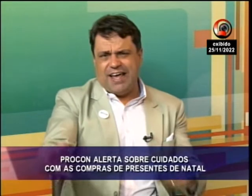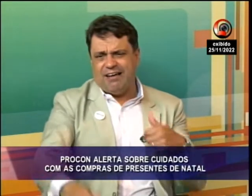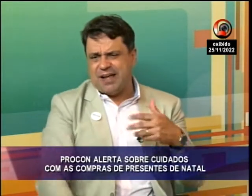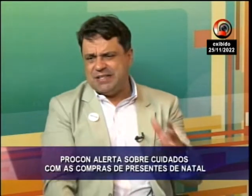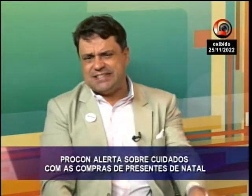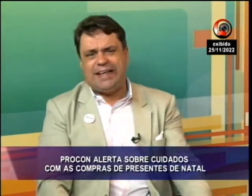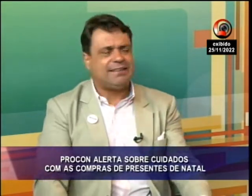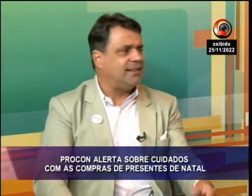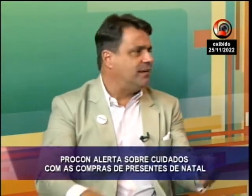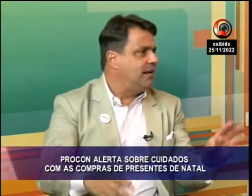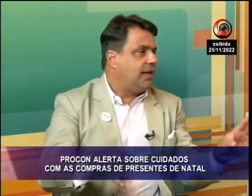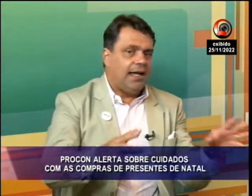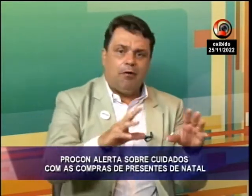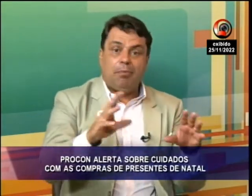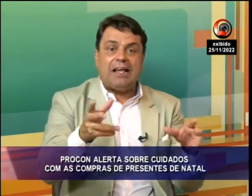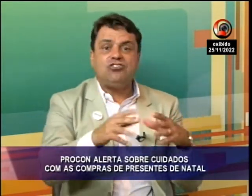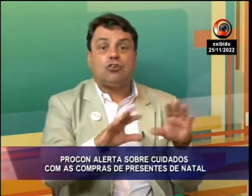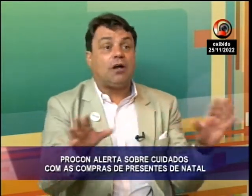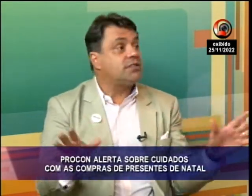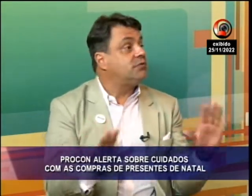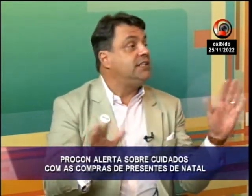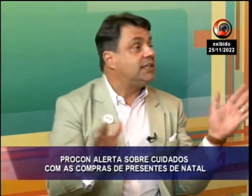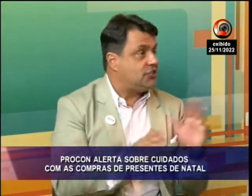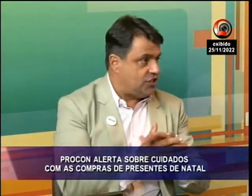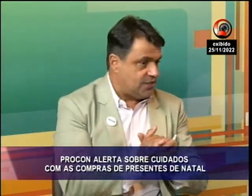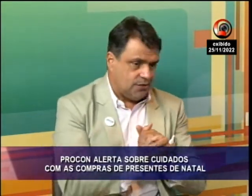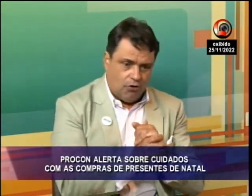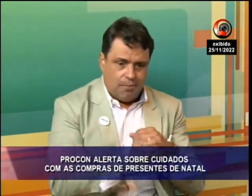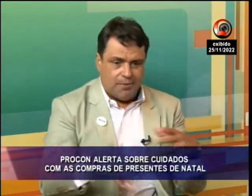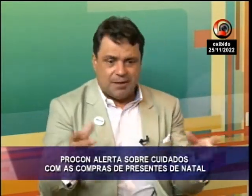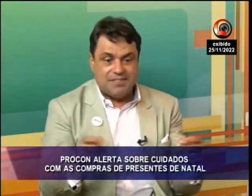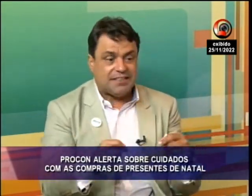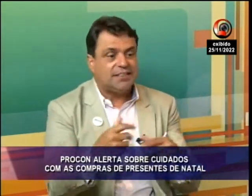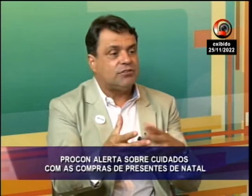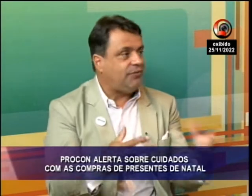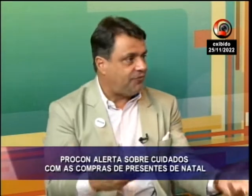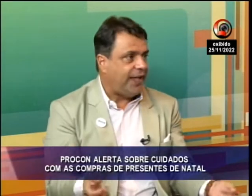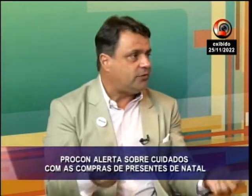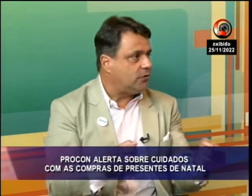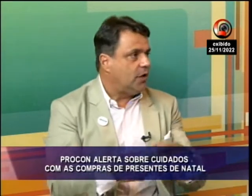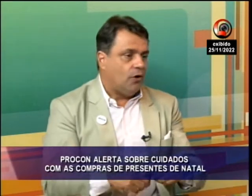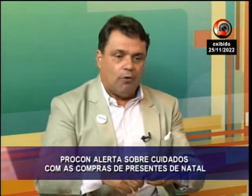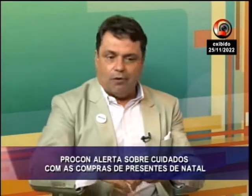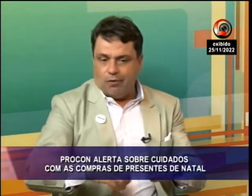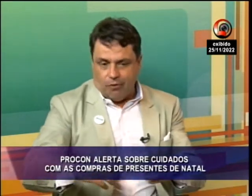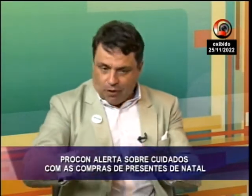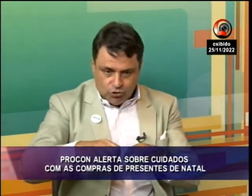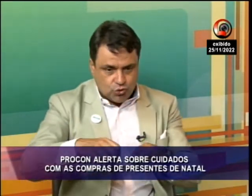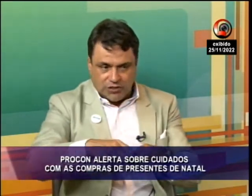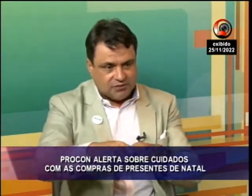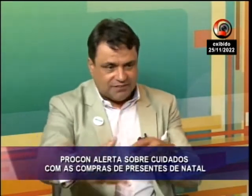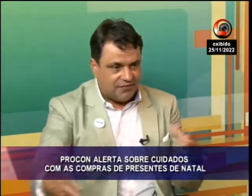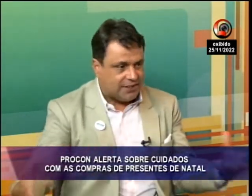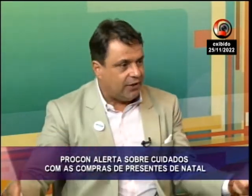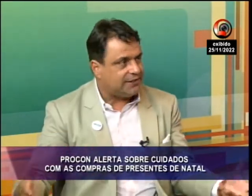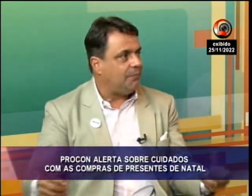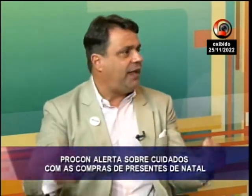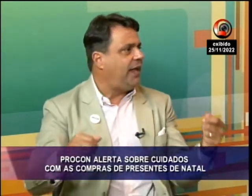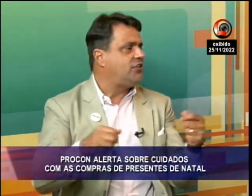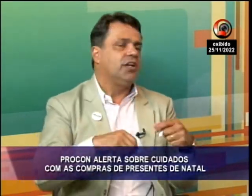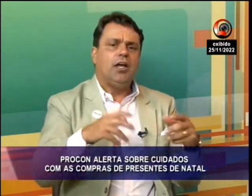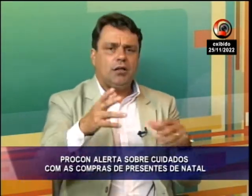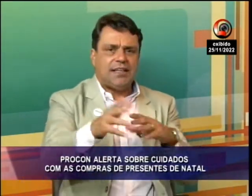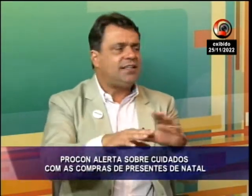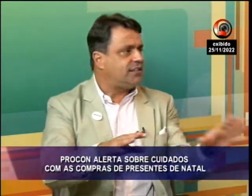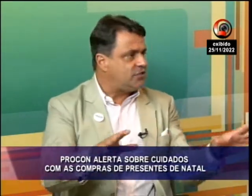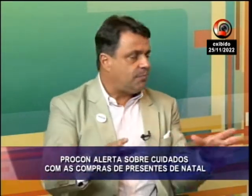o chinelo, a camiseta, o prazo de troca são 30 dias. Então, eu comprei uma camiseta, deu defeito, ou a costura não estava feita